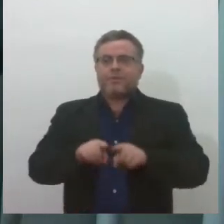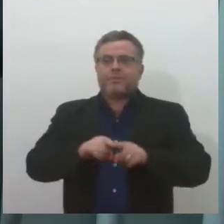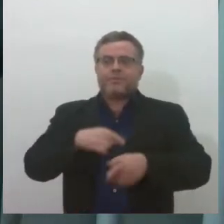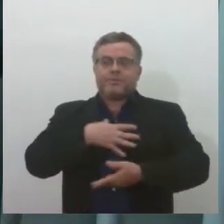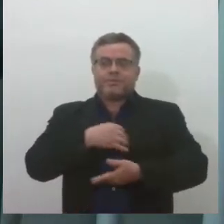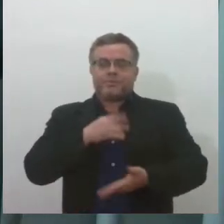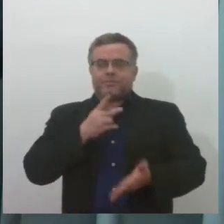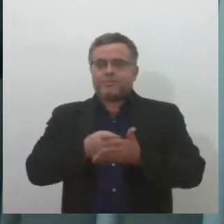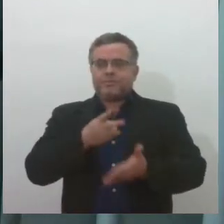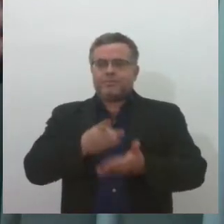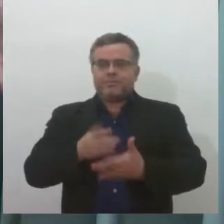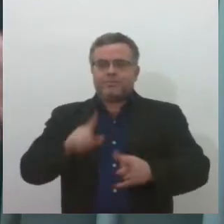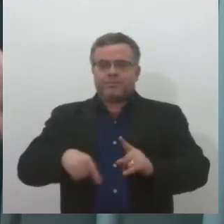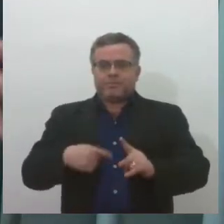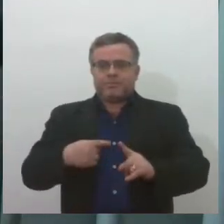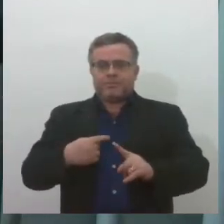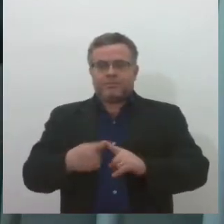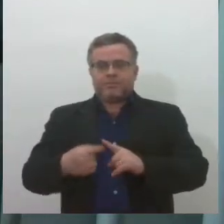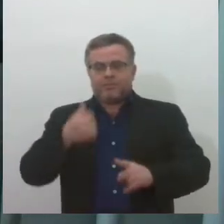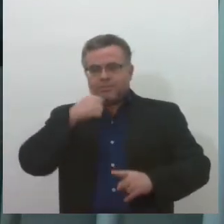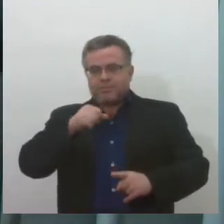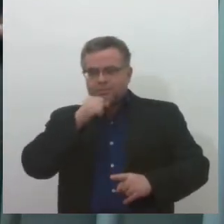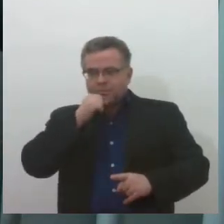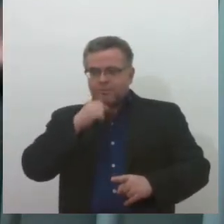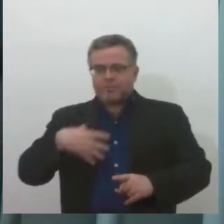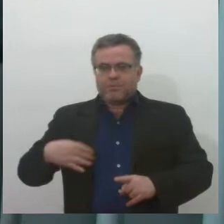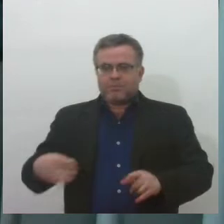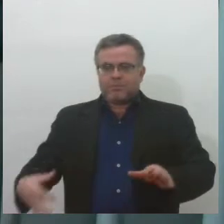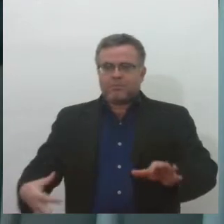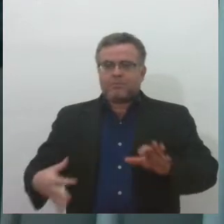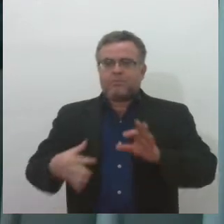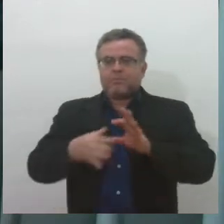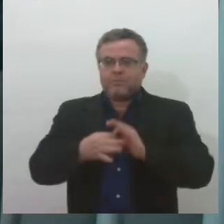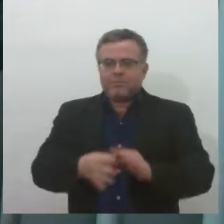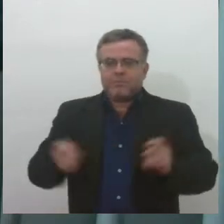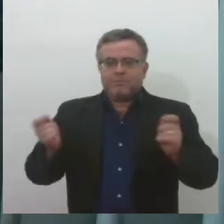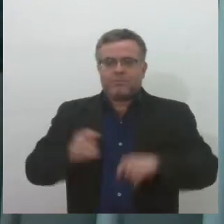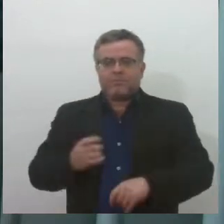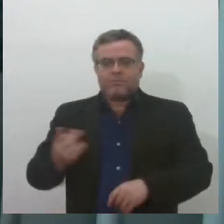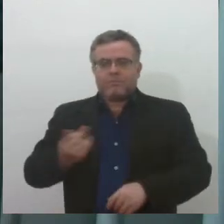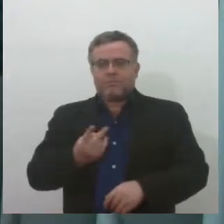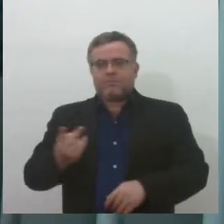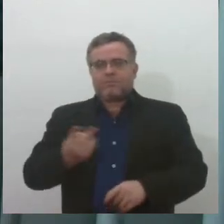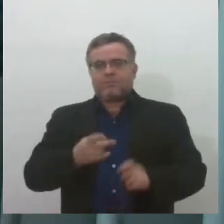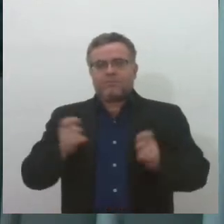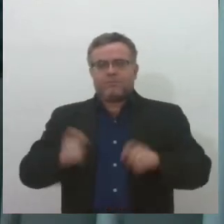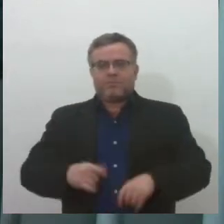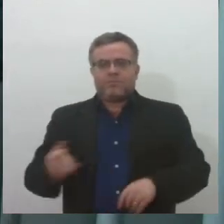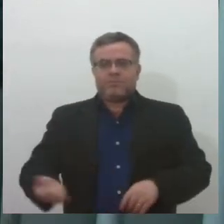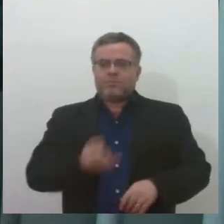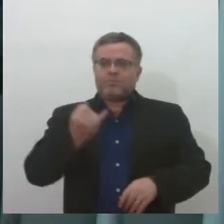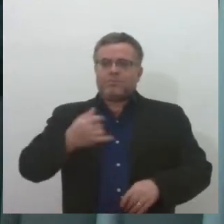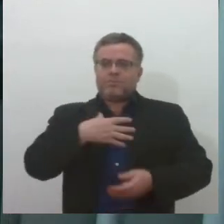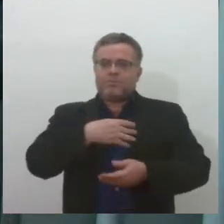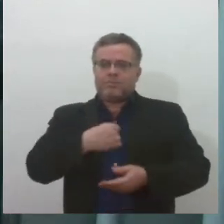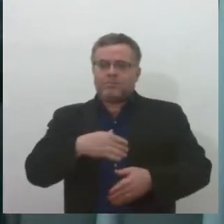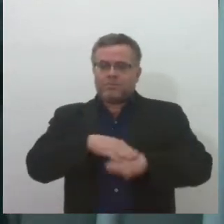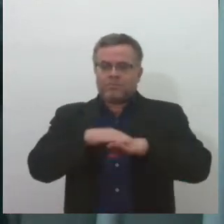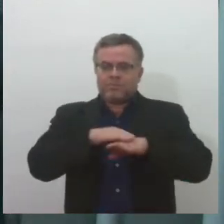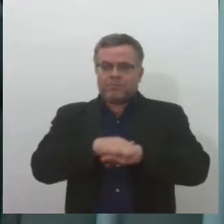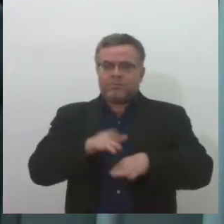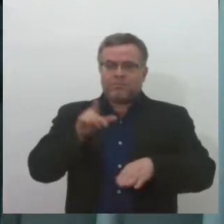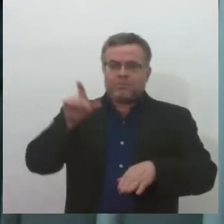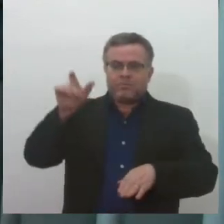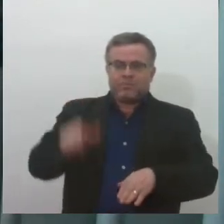aumenta o laço afetivo entre mãe e filho com grandes benefícios para os dois sobre a importância da amamentação e conversa agora